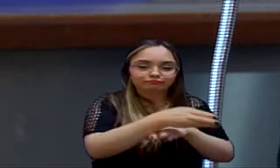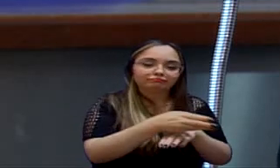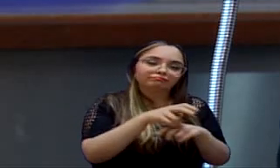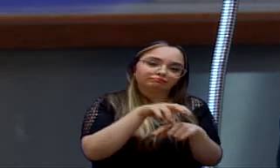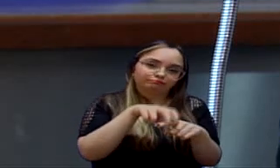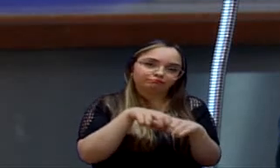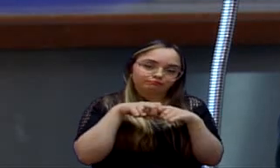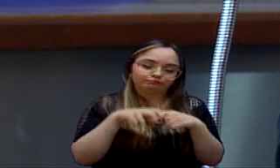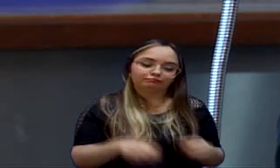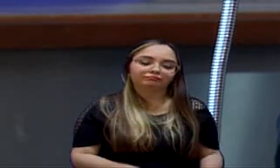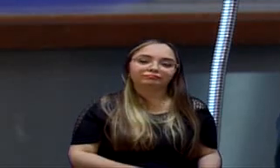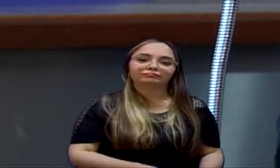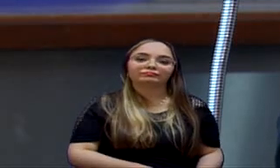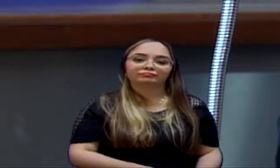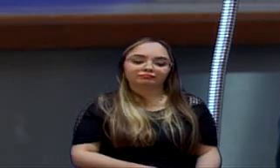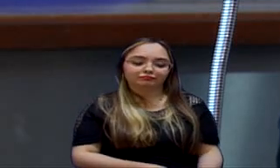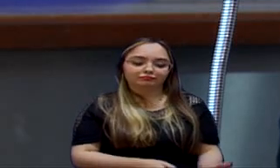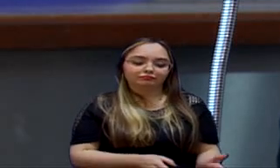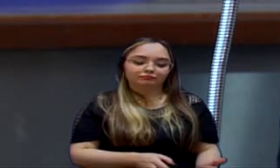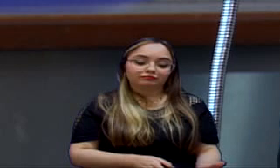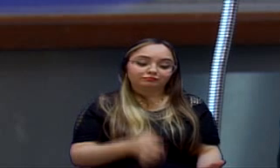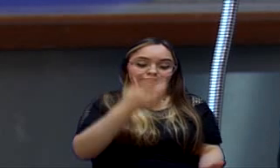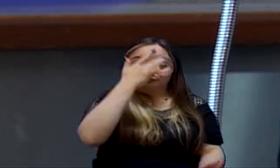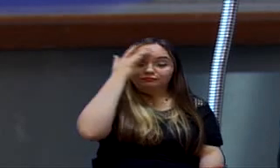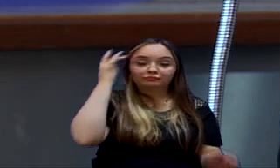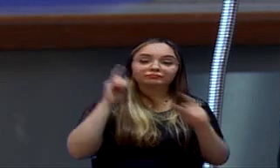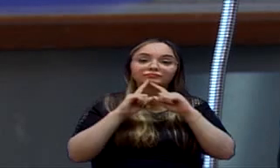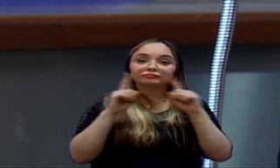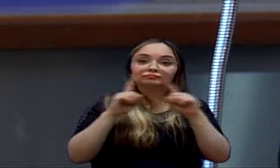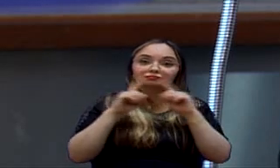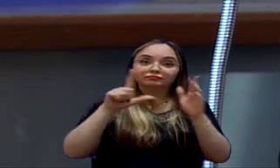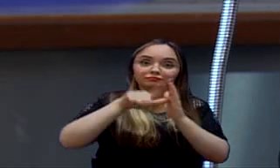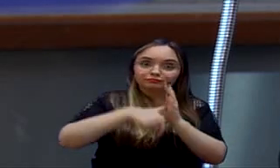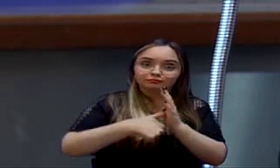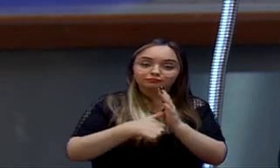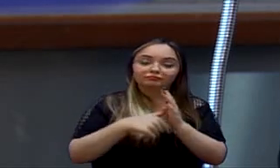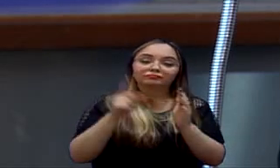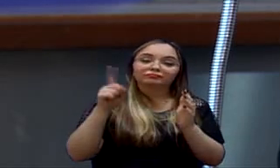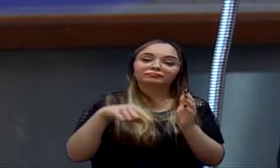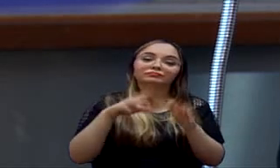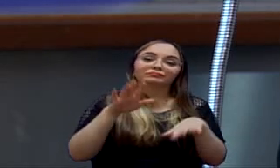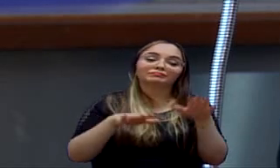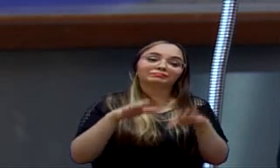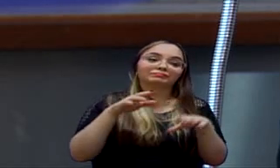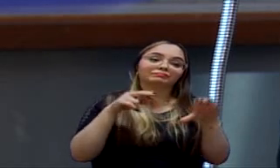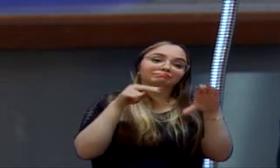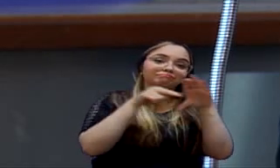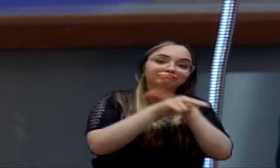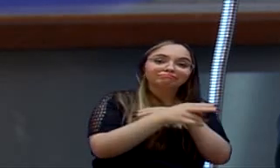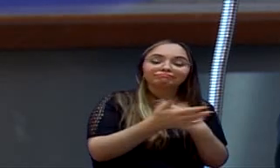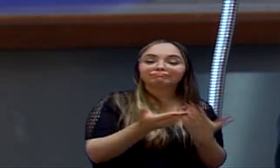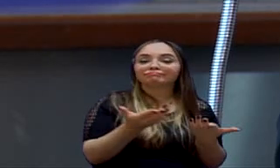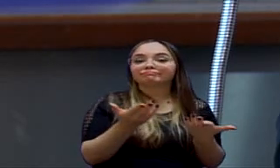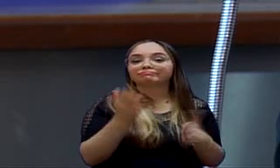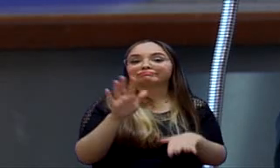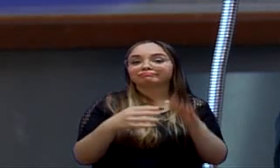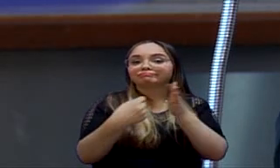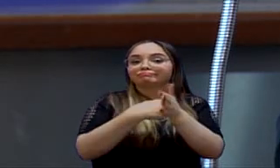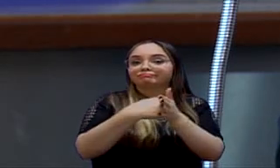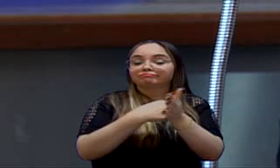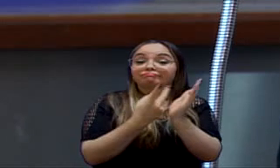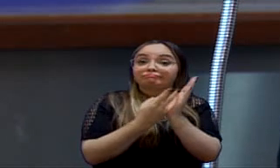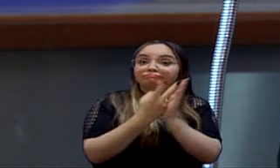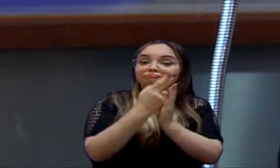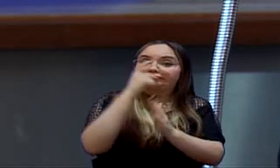por isso então quando o servidor reclama que está atrasando Análise São exames de ressonância magnética são exames são algumas